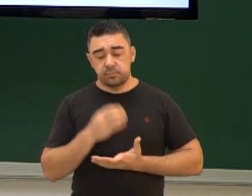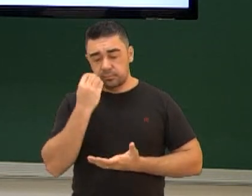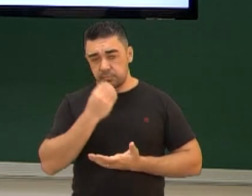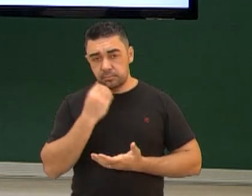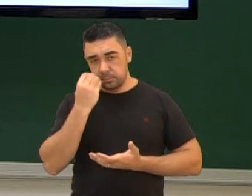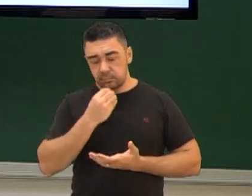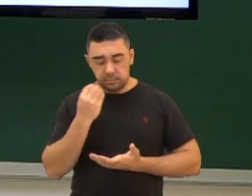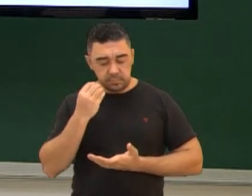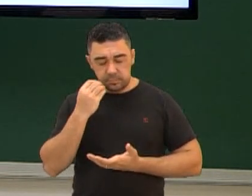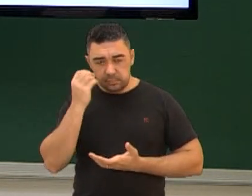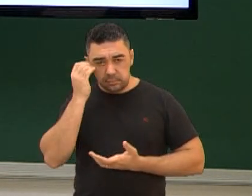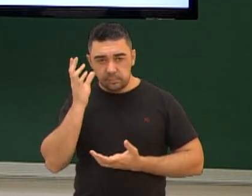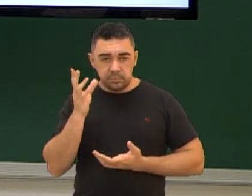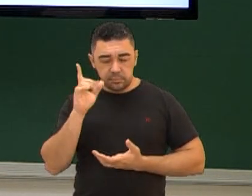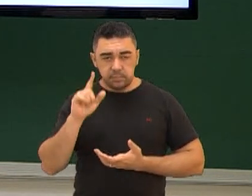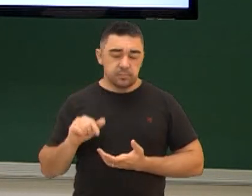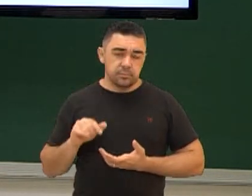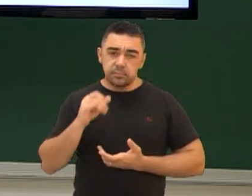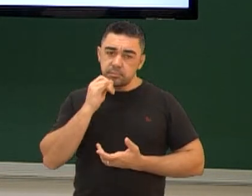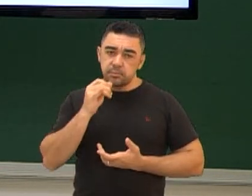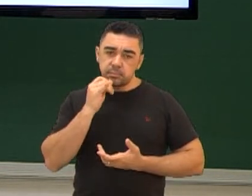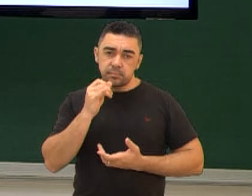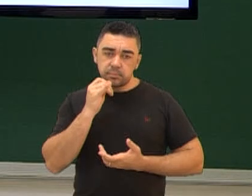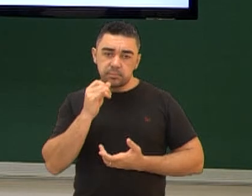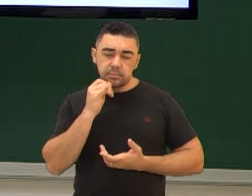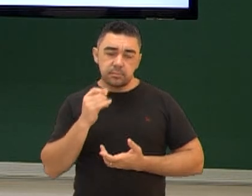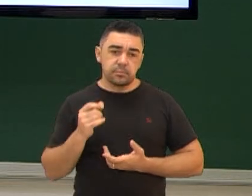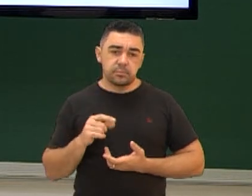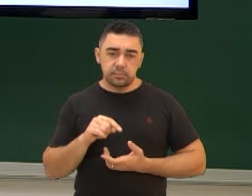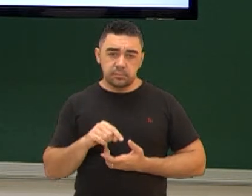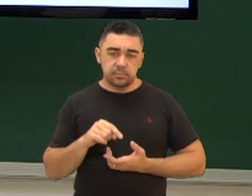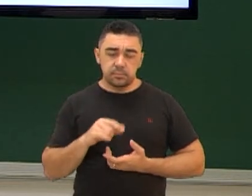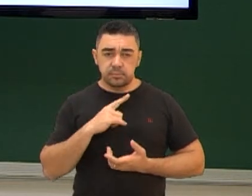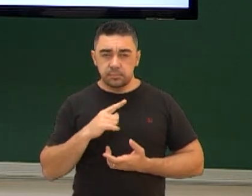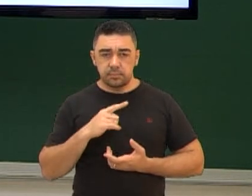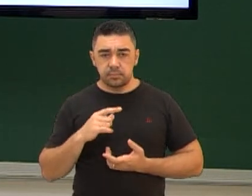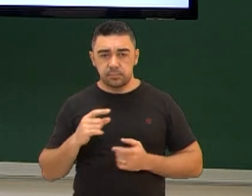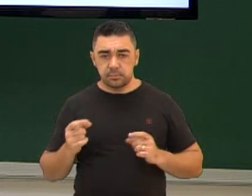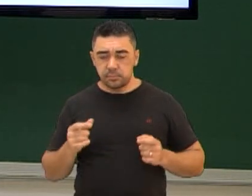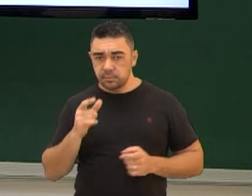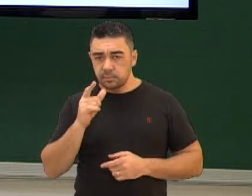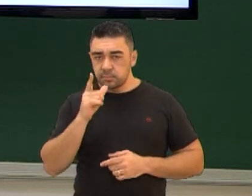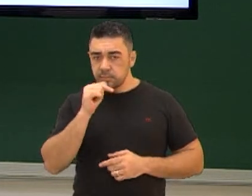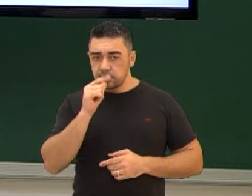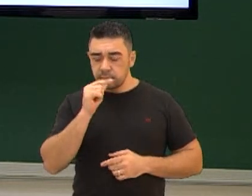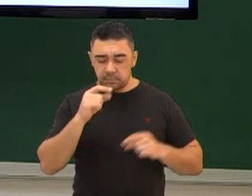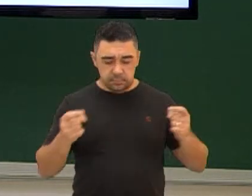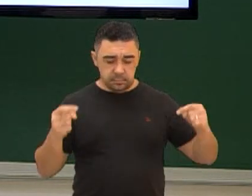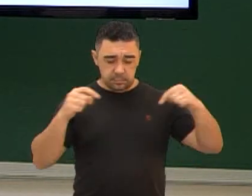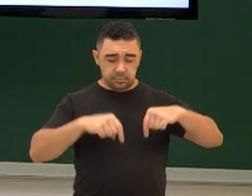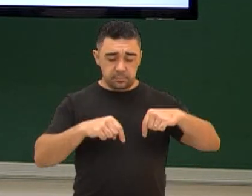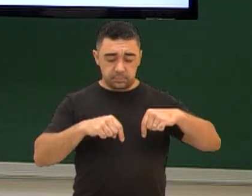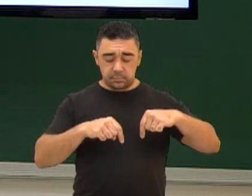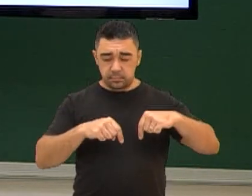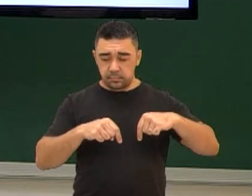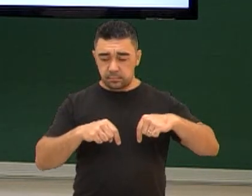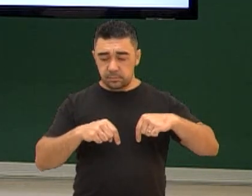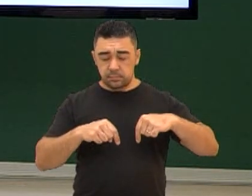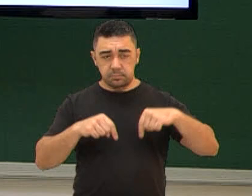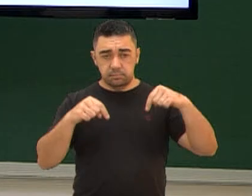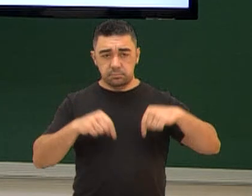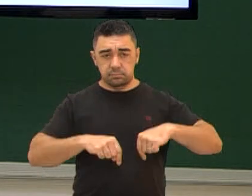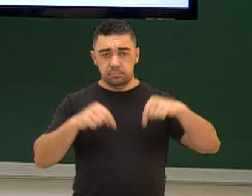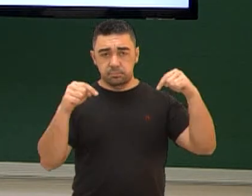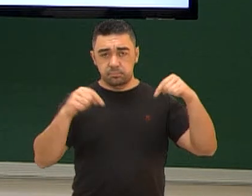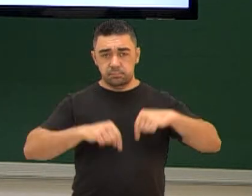clássico disso daqui, a experiência clássica, é aquela de você colocar uma lâmpada ligada pela água, né? Liga na rede elétrica, usa a água